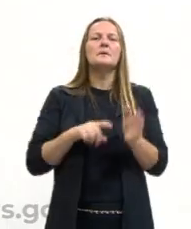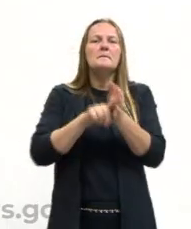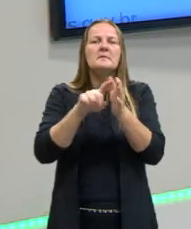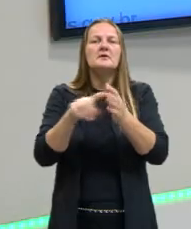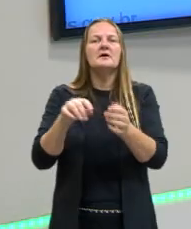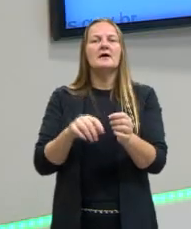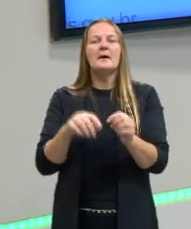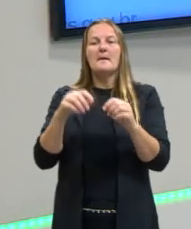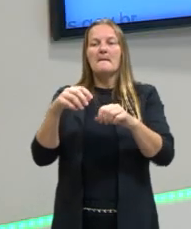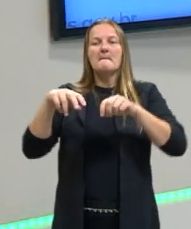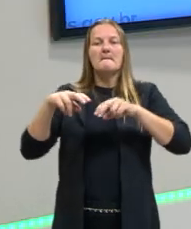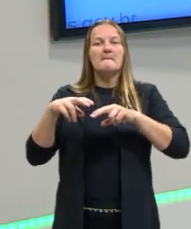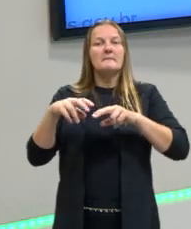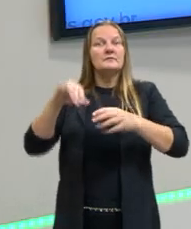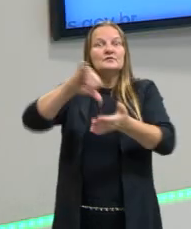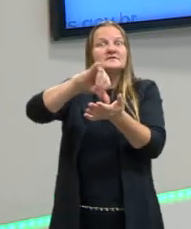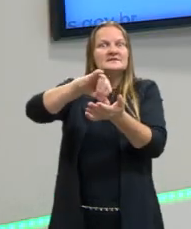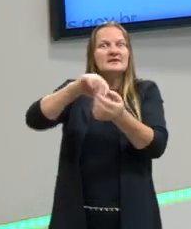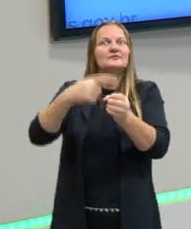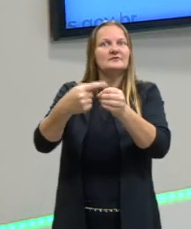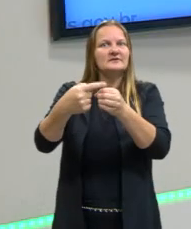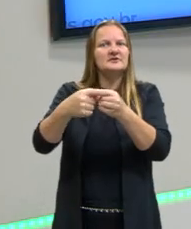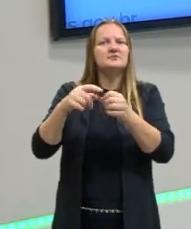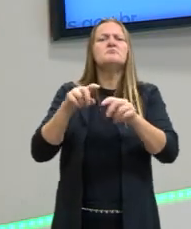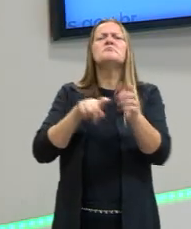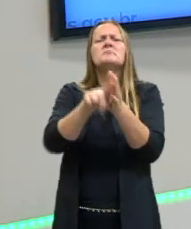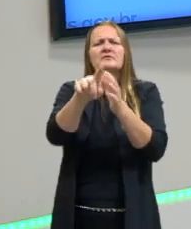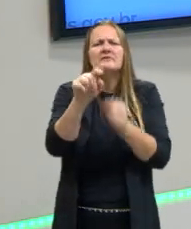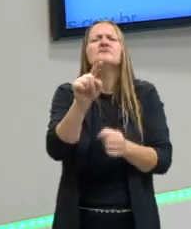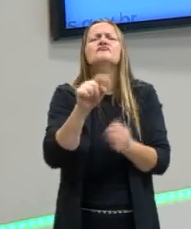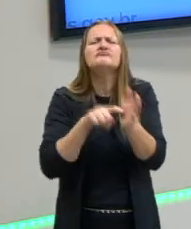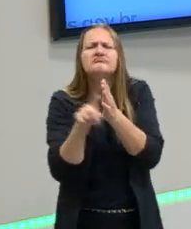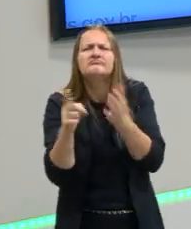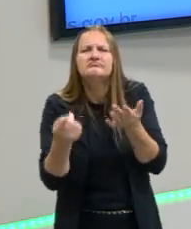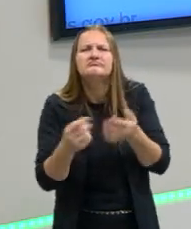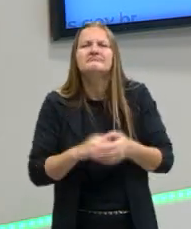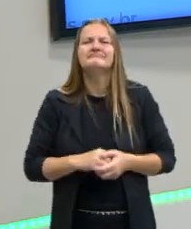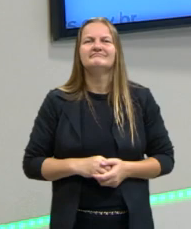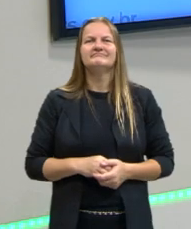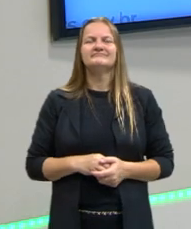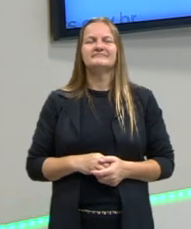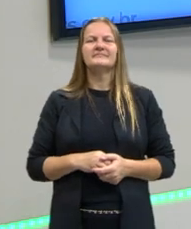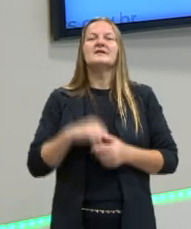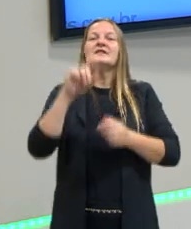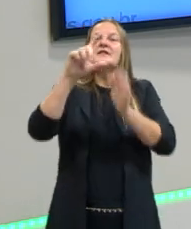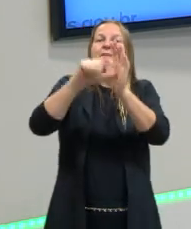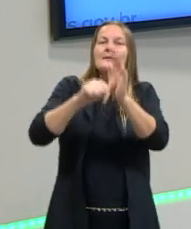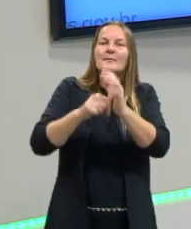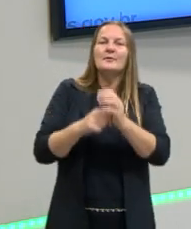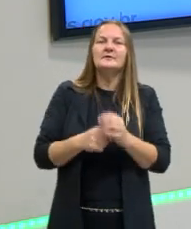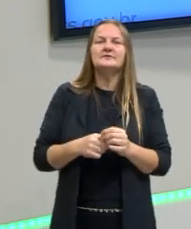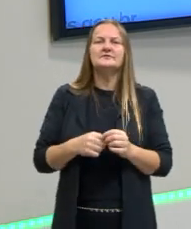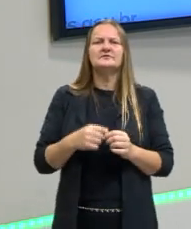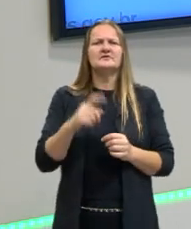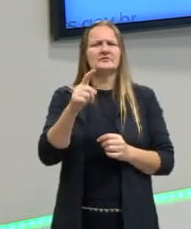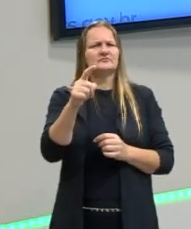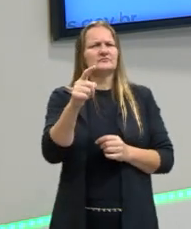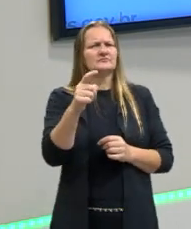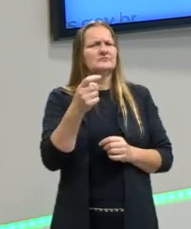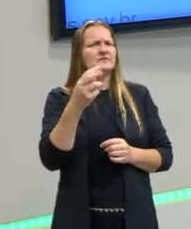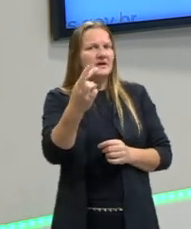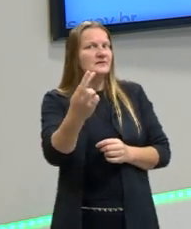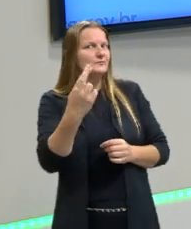nas praças caminhava pelas praças perguntavam as pessoas e a partir das da contradição das